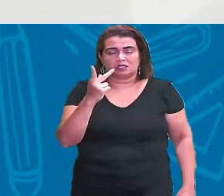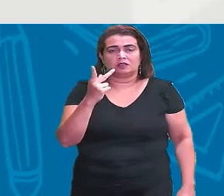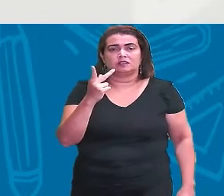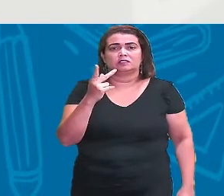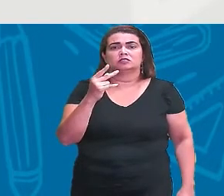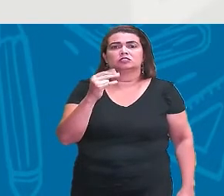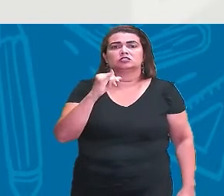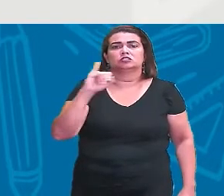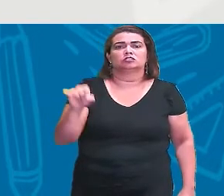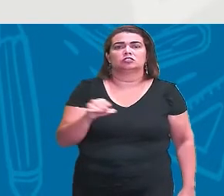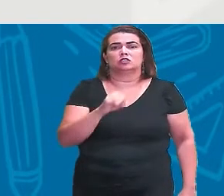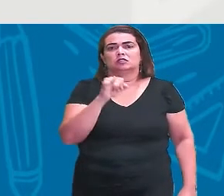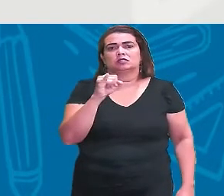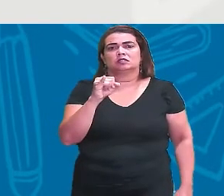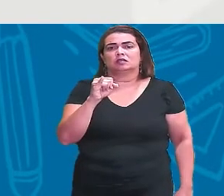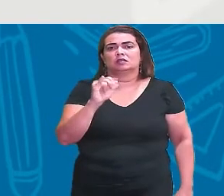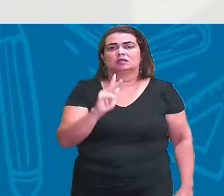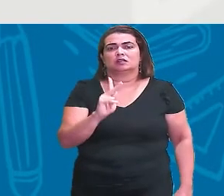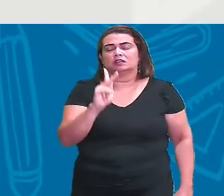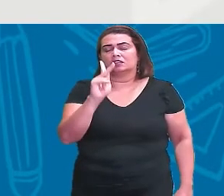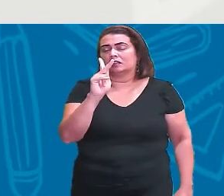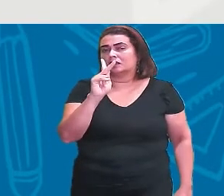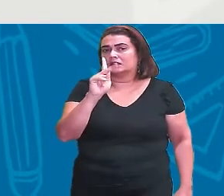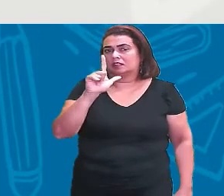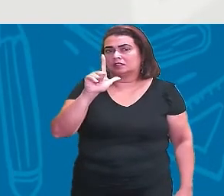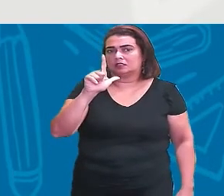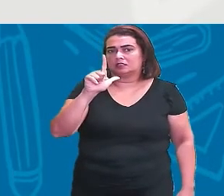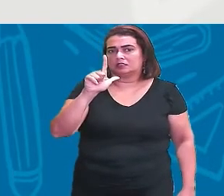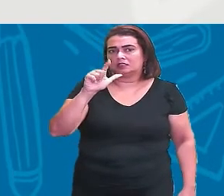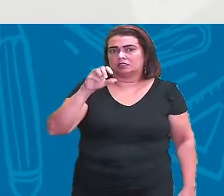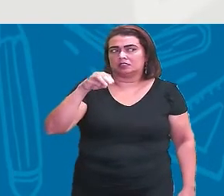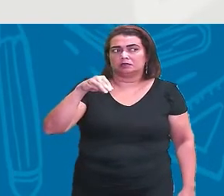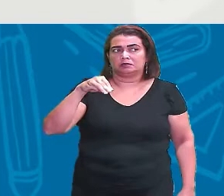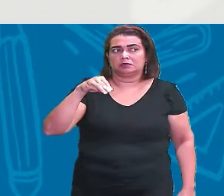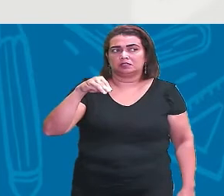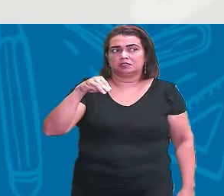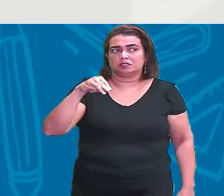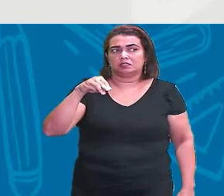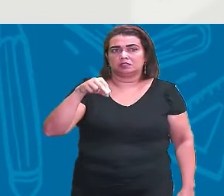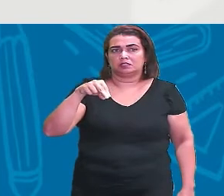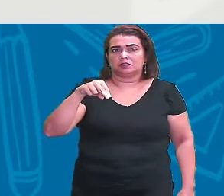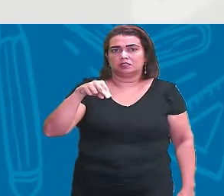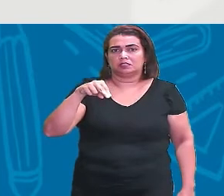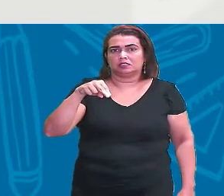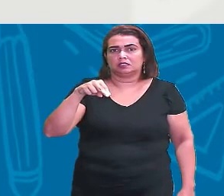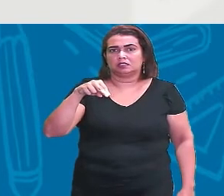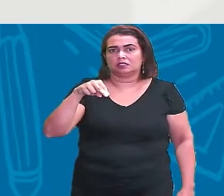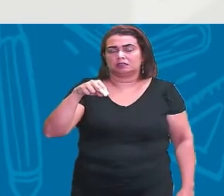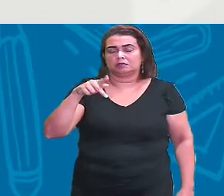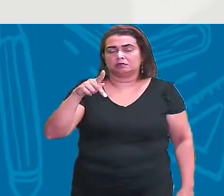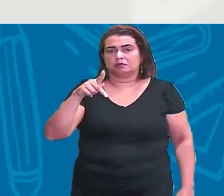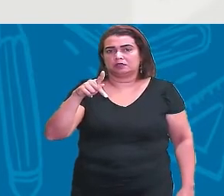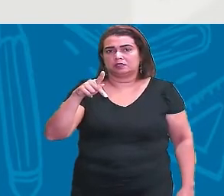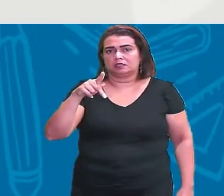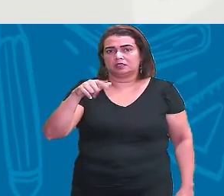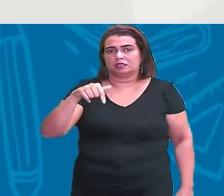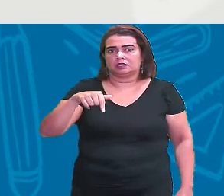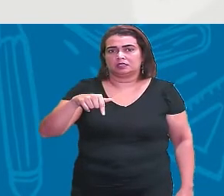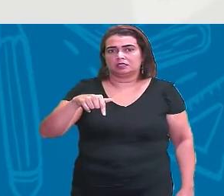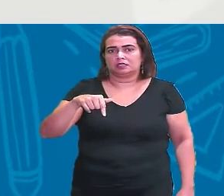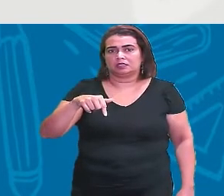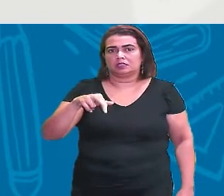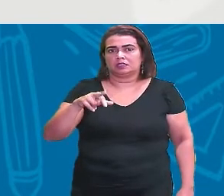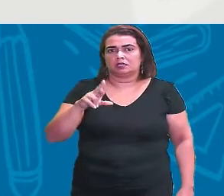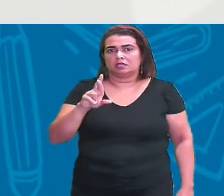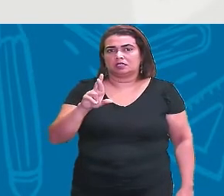H, J, K, L, M, N, P,